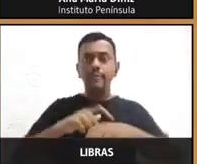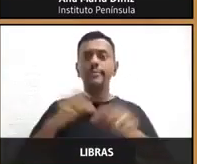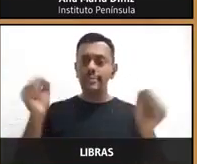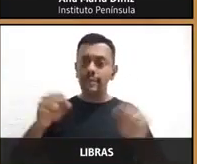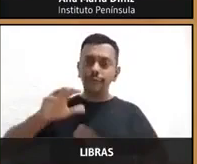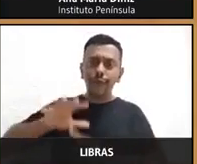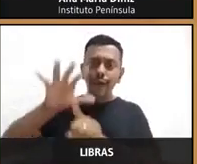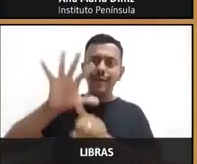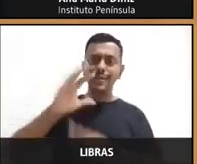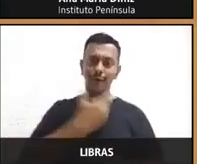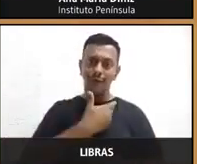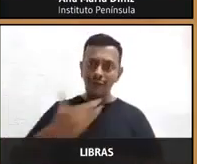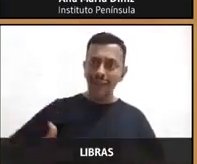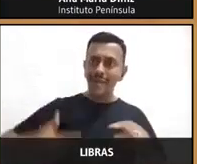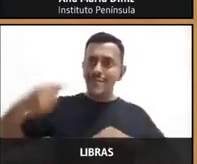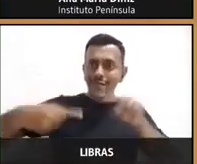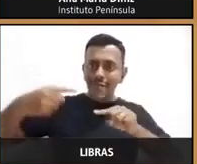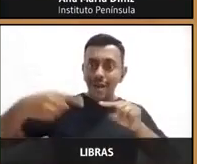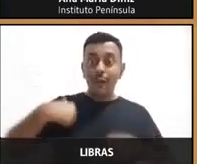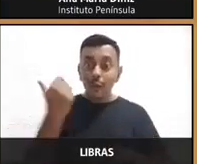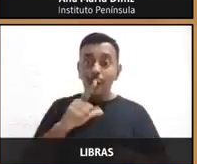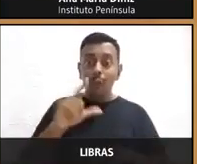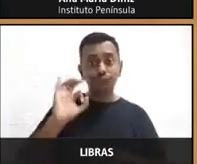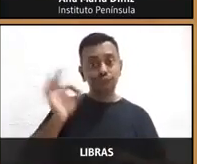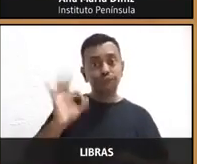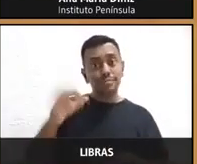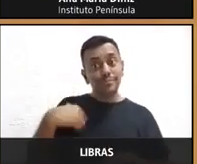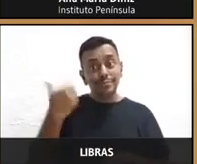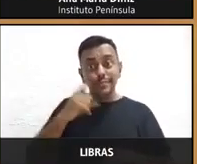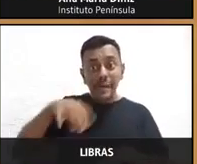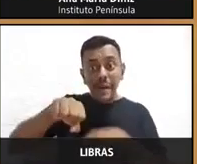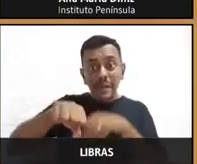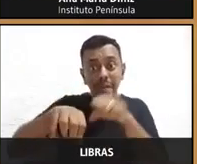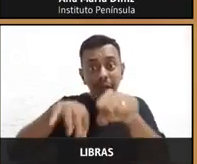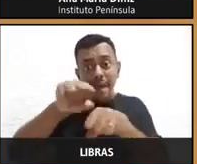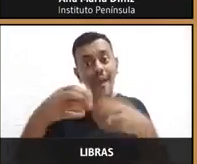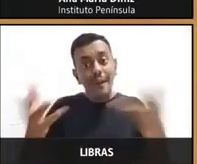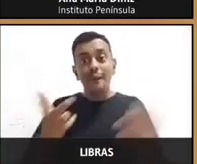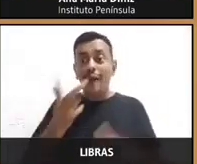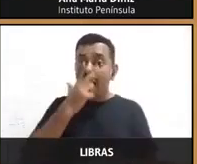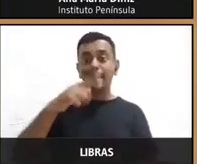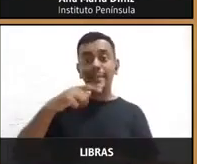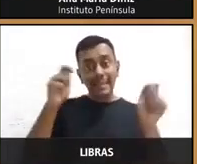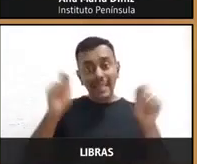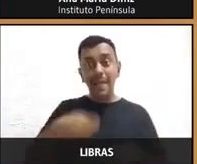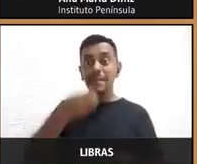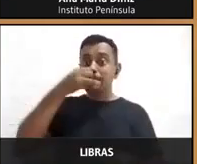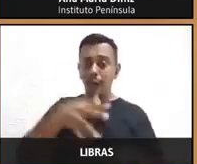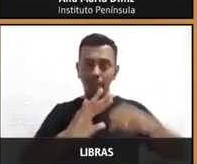as políticas públicas para conseguirmos isso. Então, esse seria um bom resultado da pandemia.